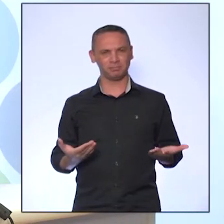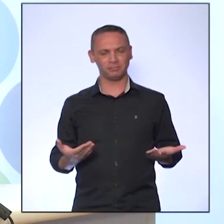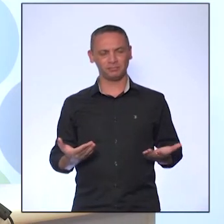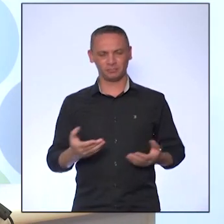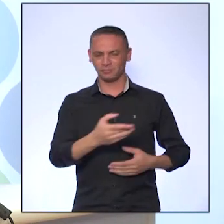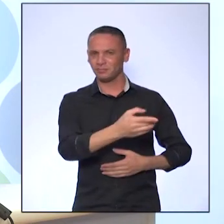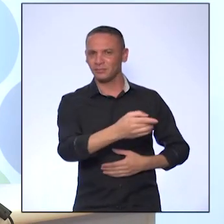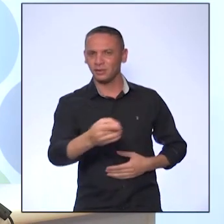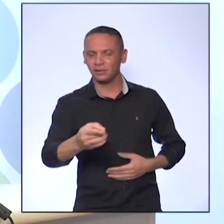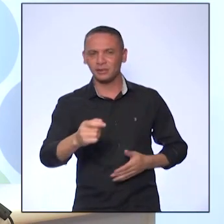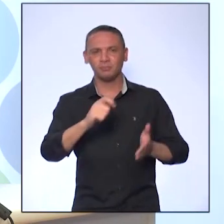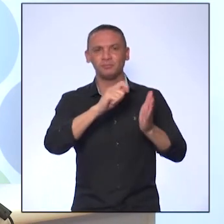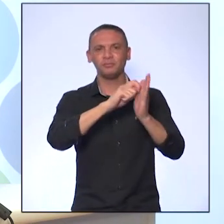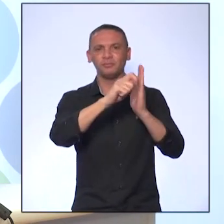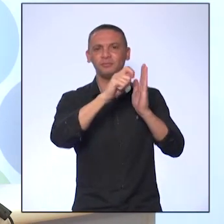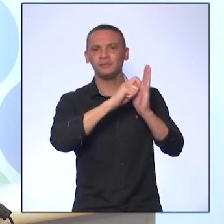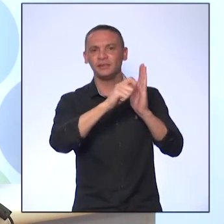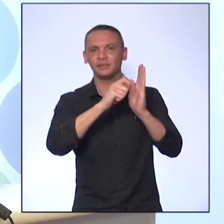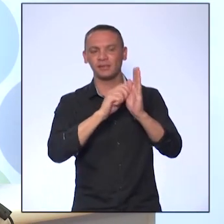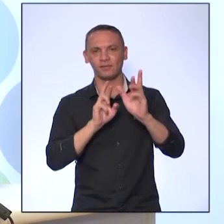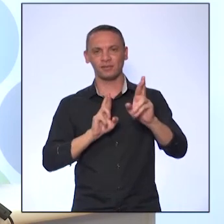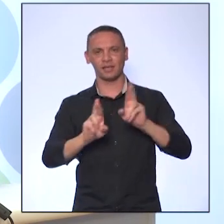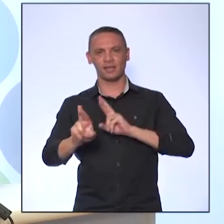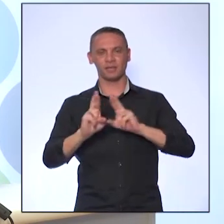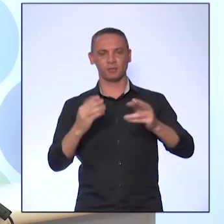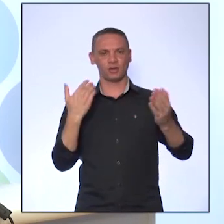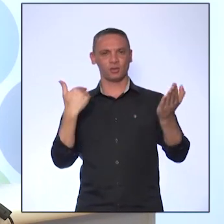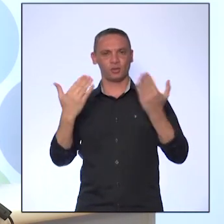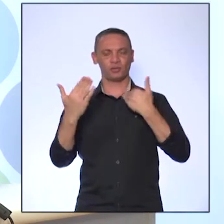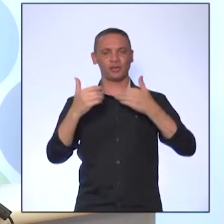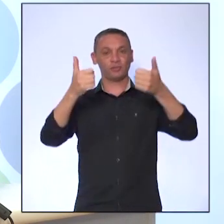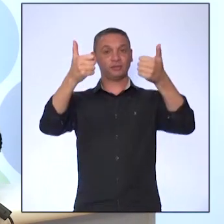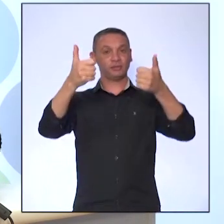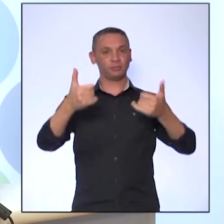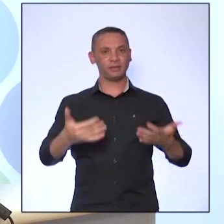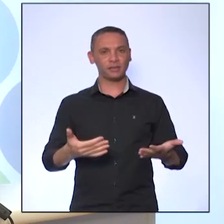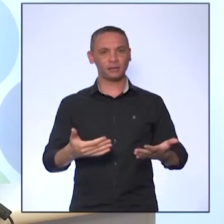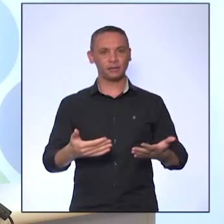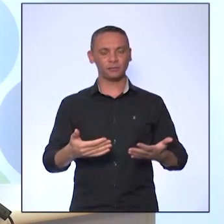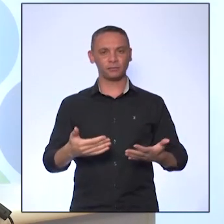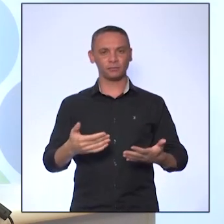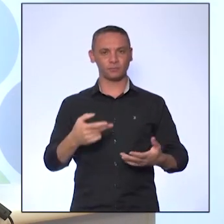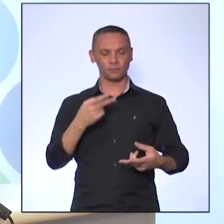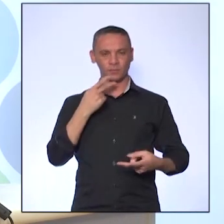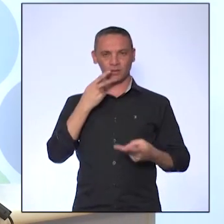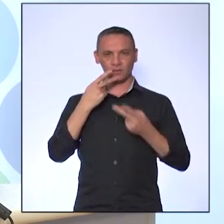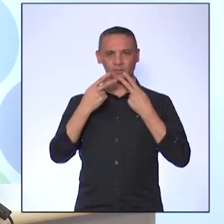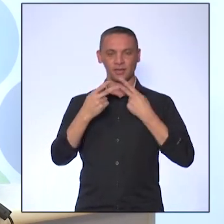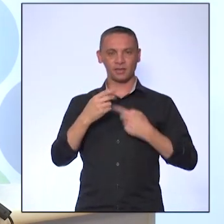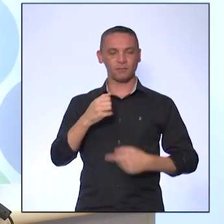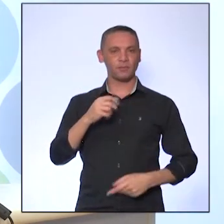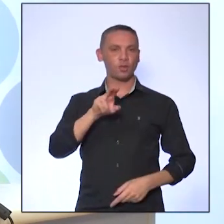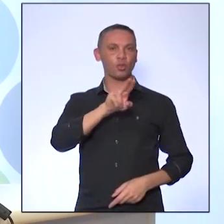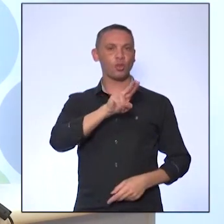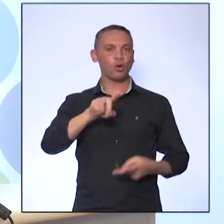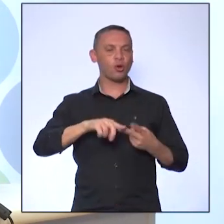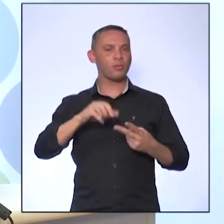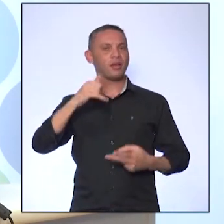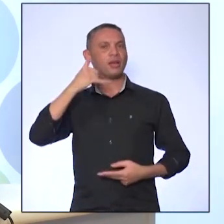que vocês escrevam no chat, sejam específicos. Você disse o seu telefone, a